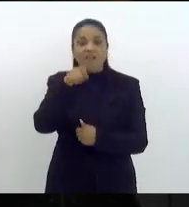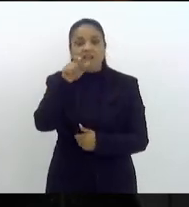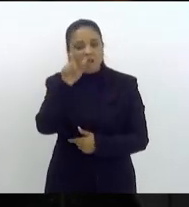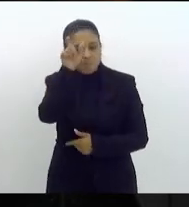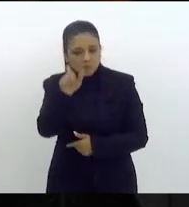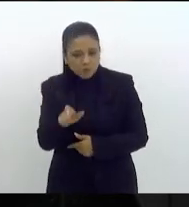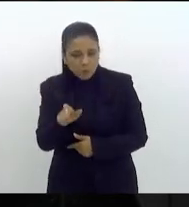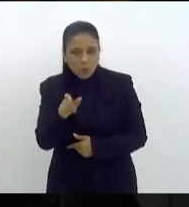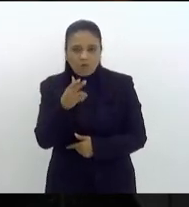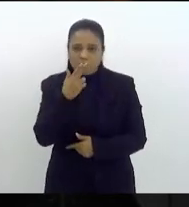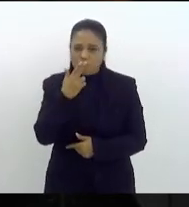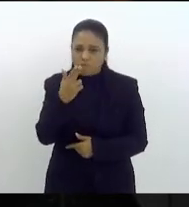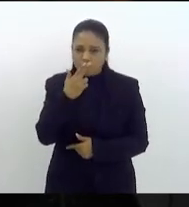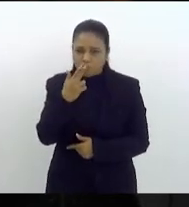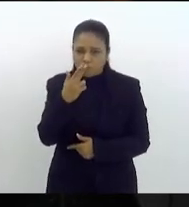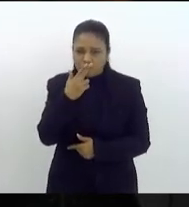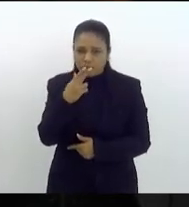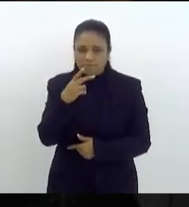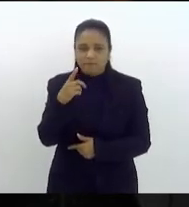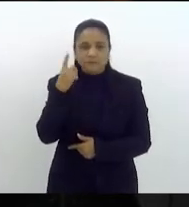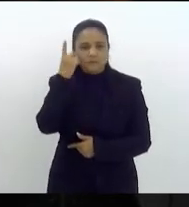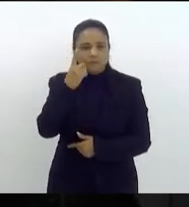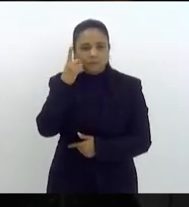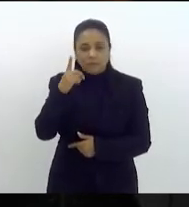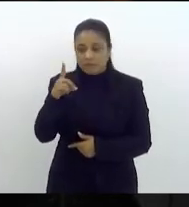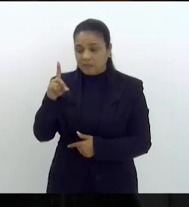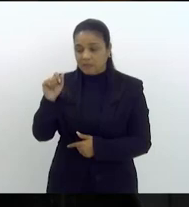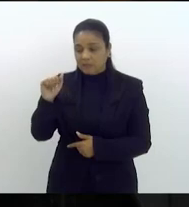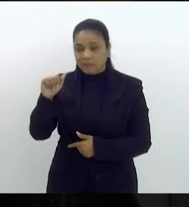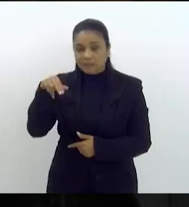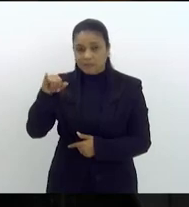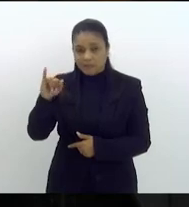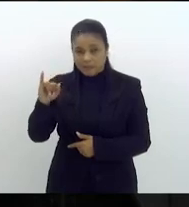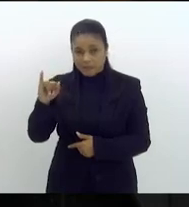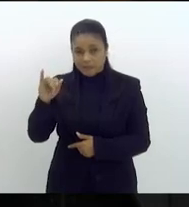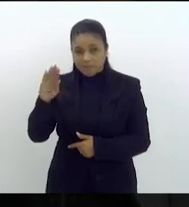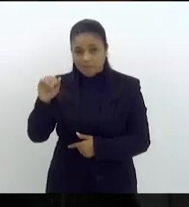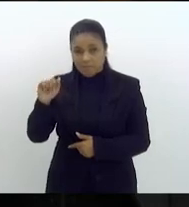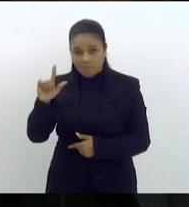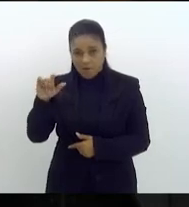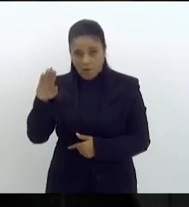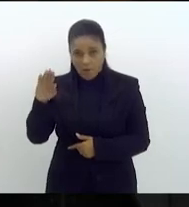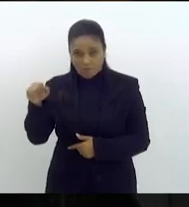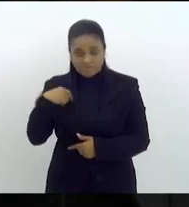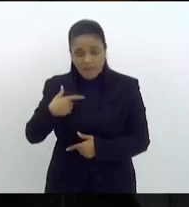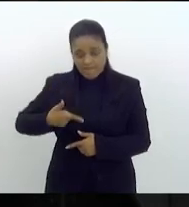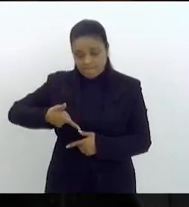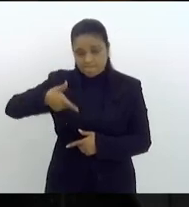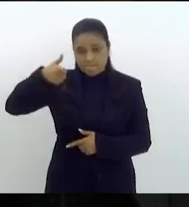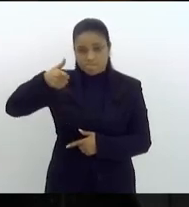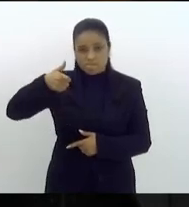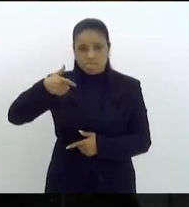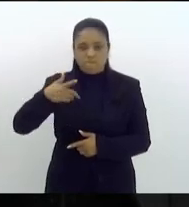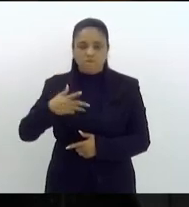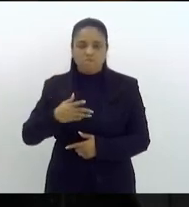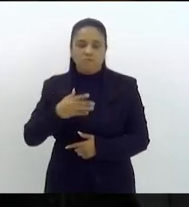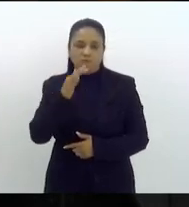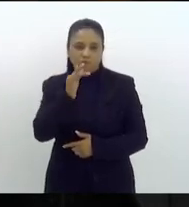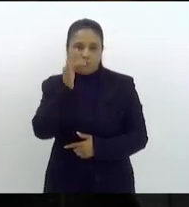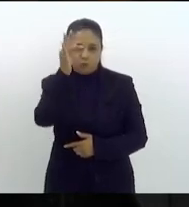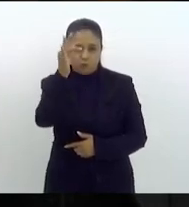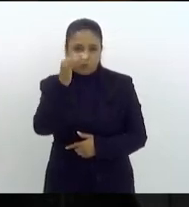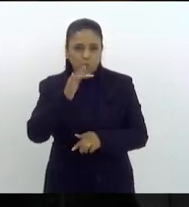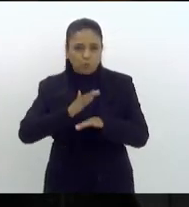deputada Dani Balbi tá dando um tiro no pé vai colher um futuro problemático